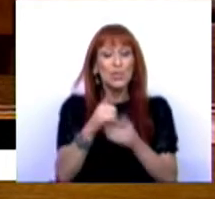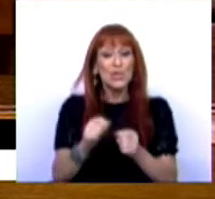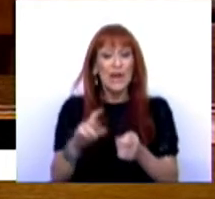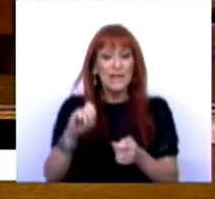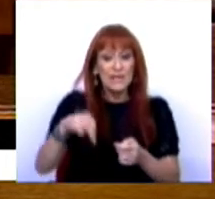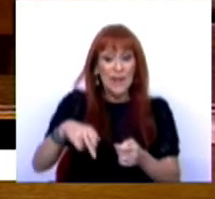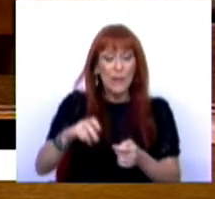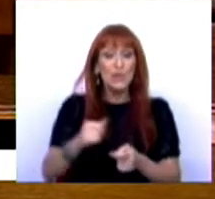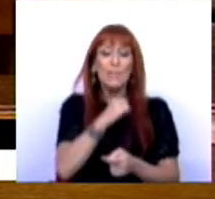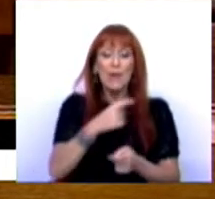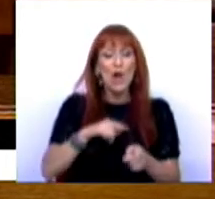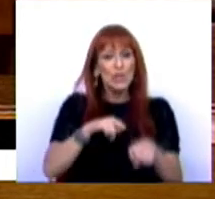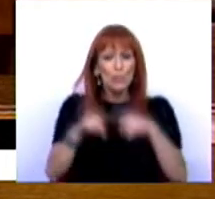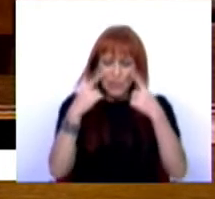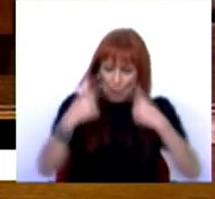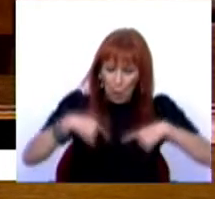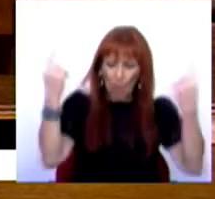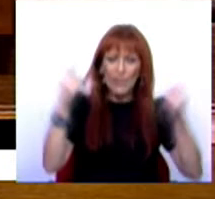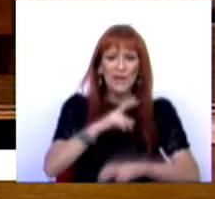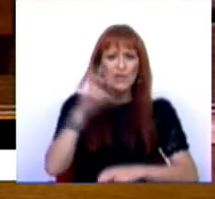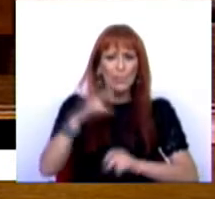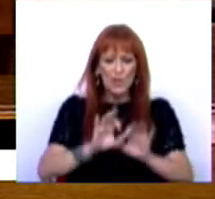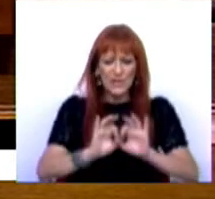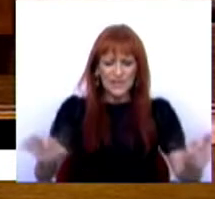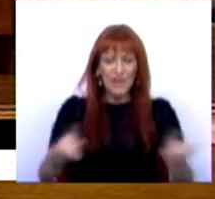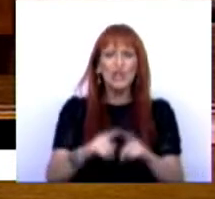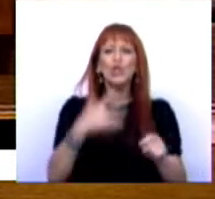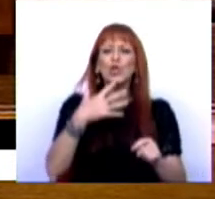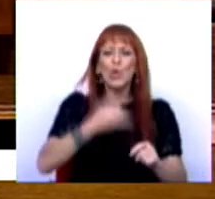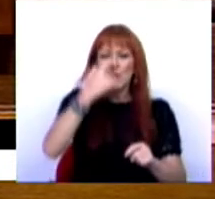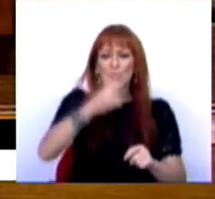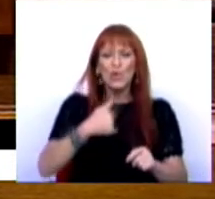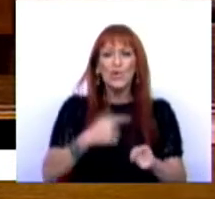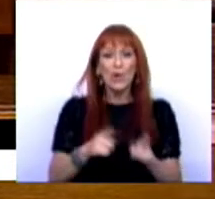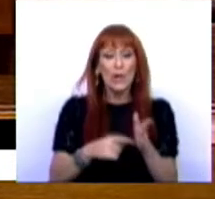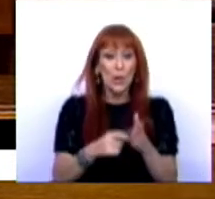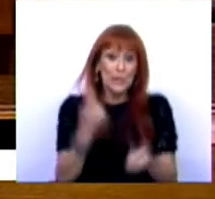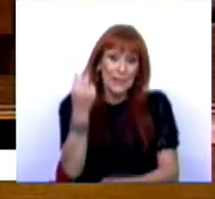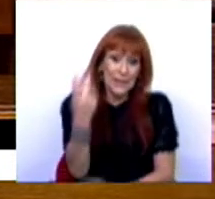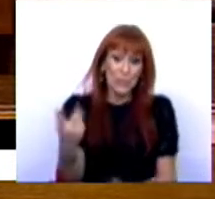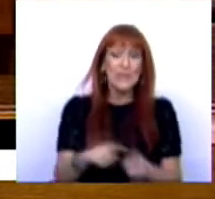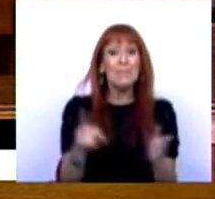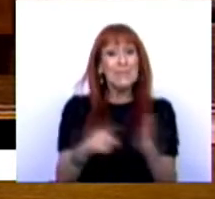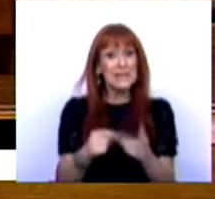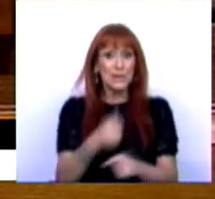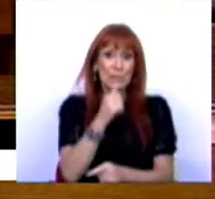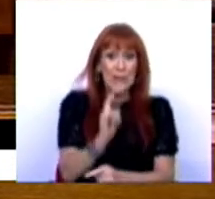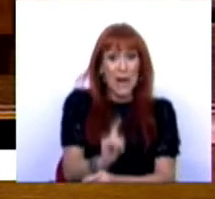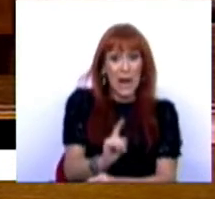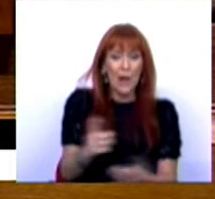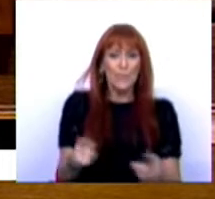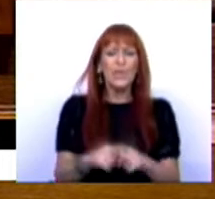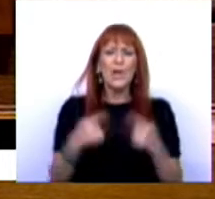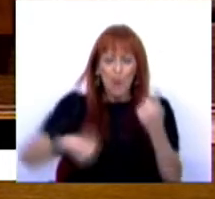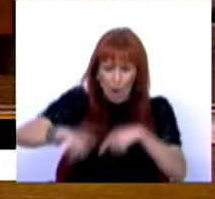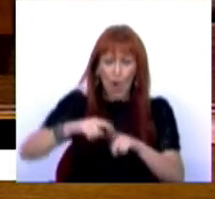que nos permitirão ter uma política pública de resposta séria para todos aqueles que por carência económica precisam dessa medida. E